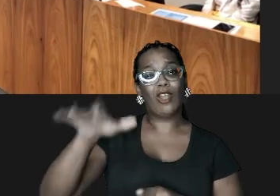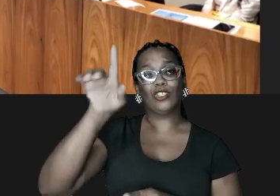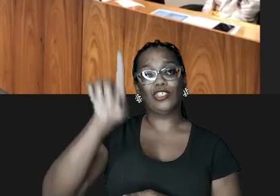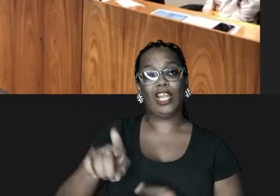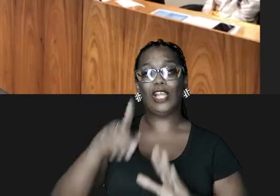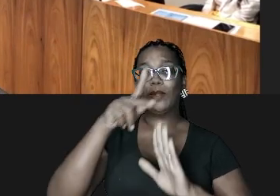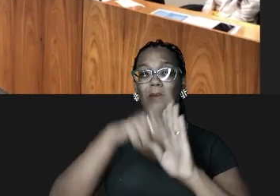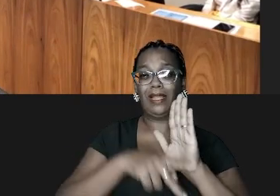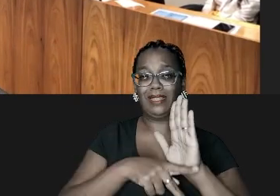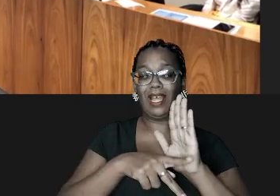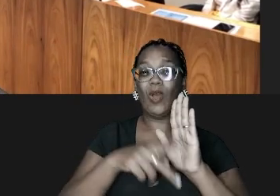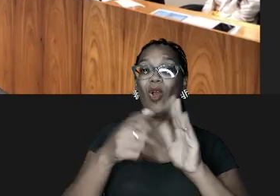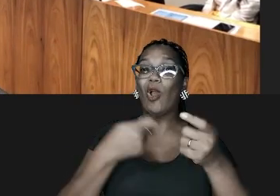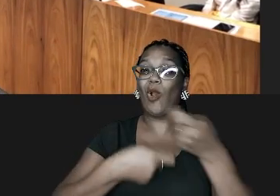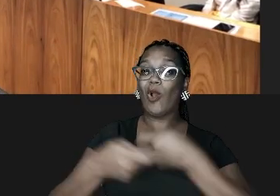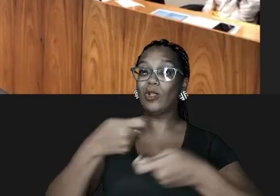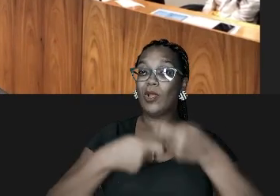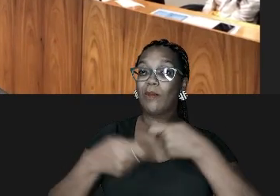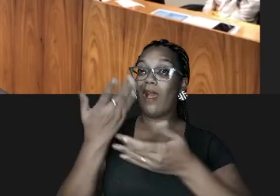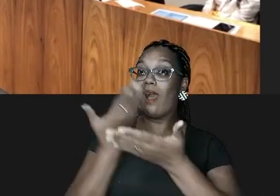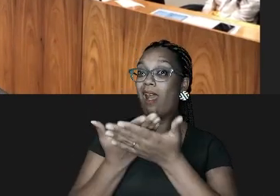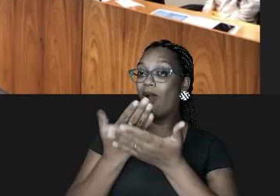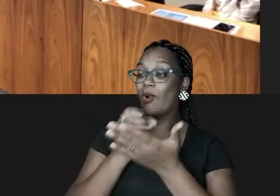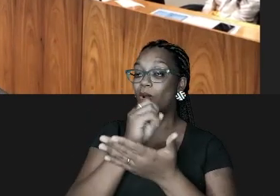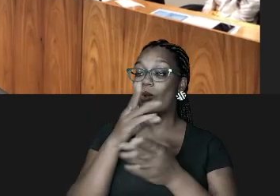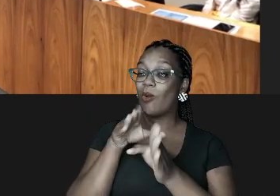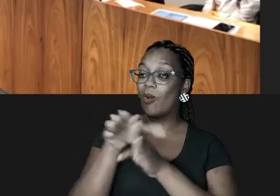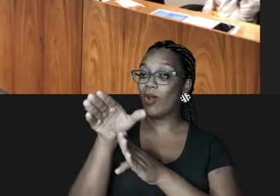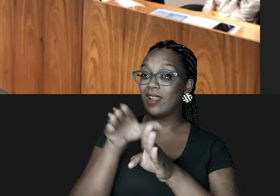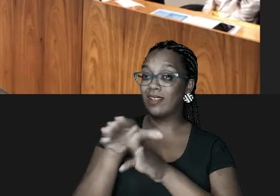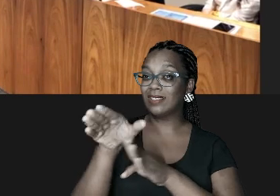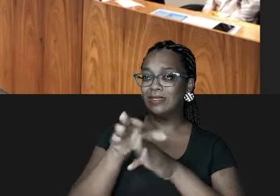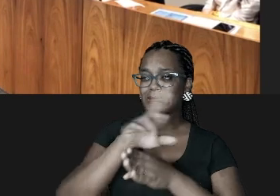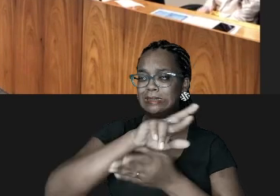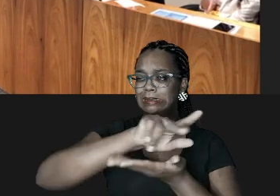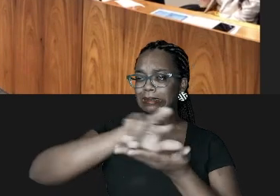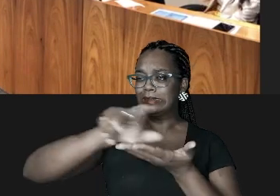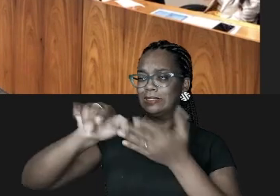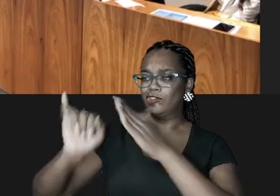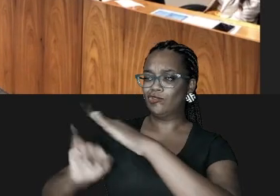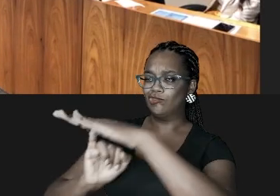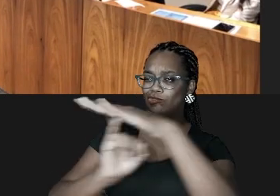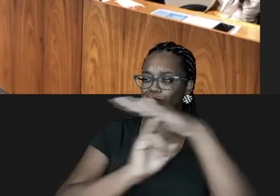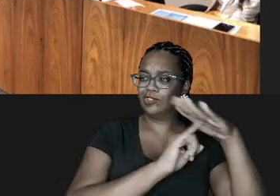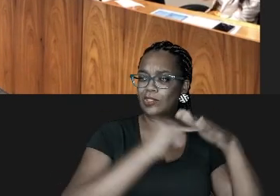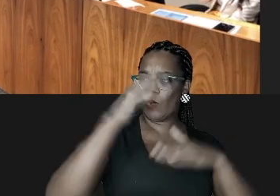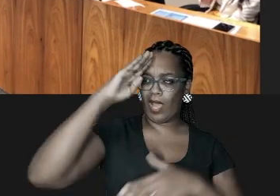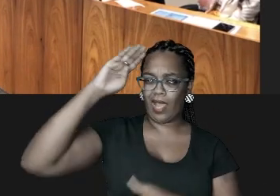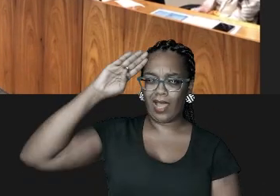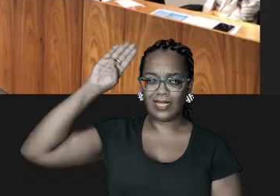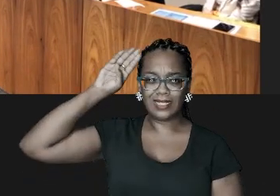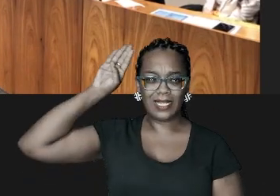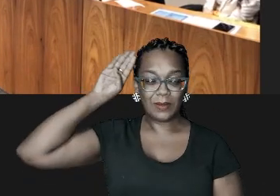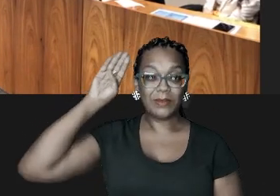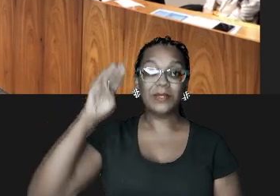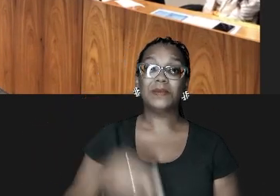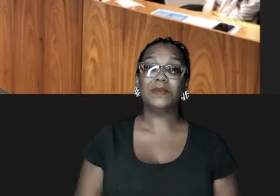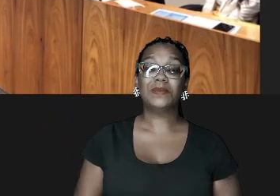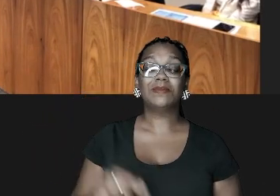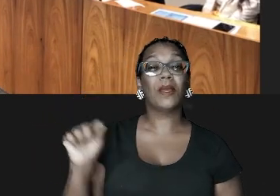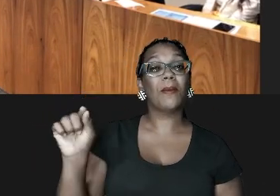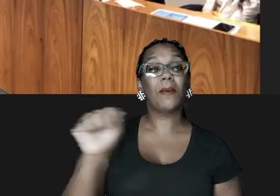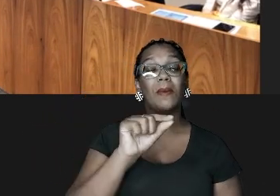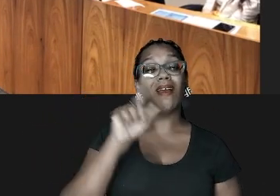especiais inclusive na área do Direito Penal econômico com aulas ou orientações ministradas em diversas instituições